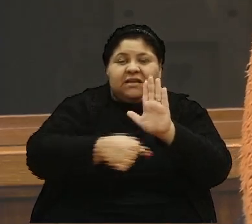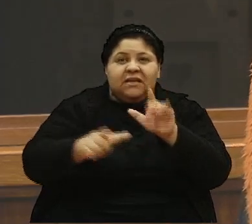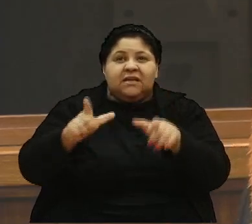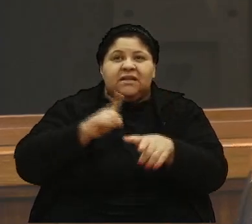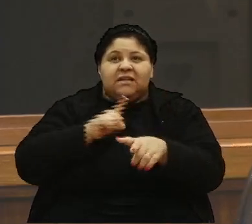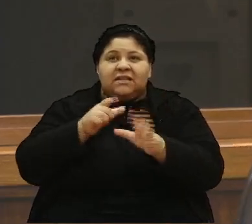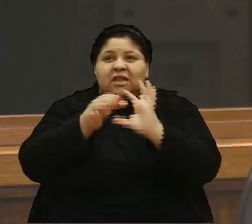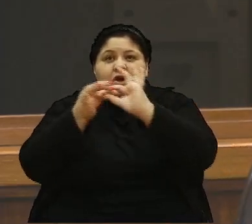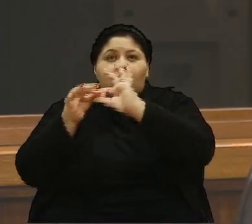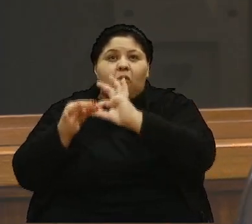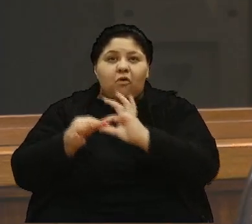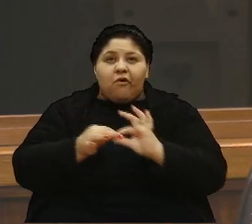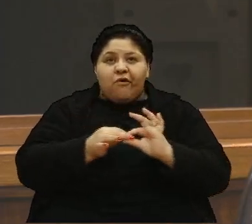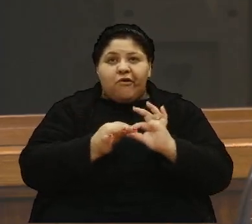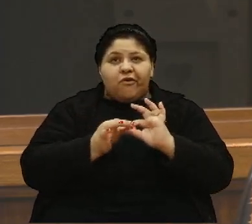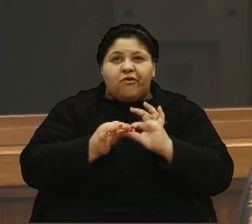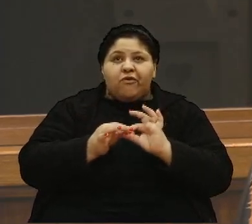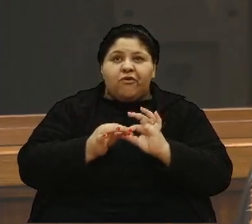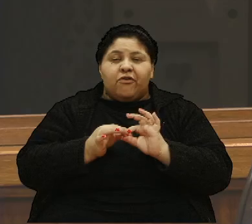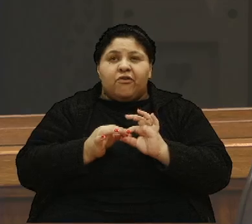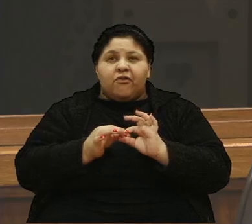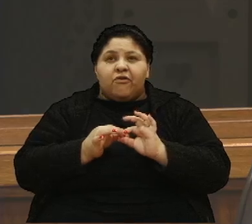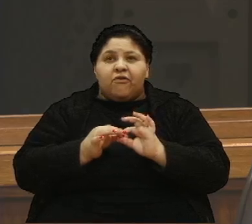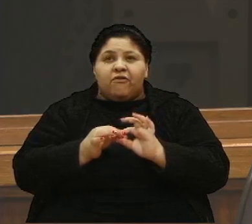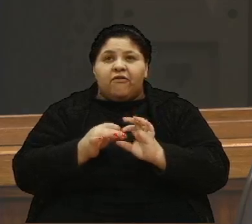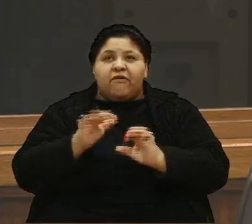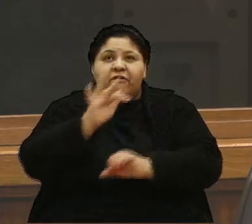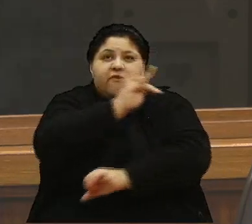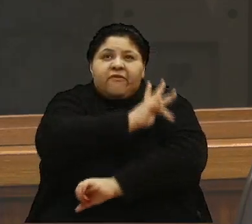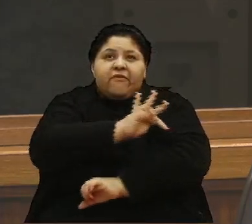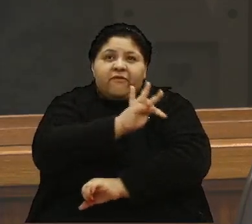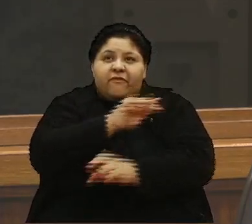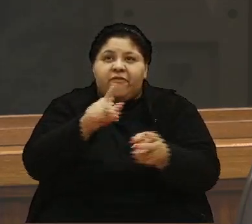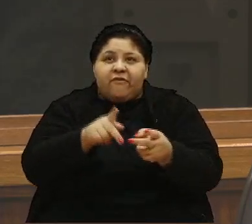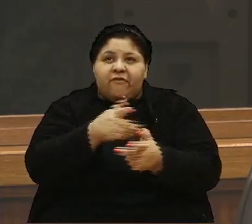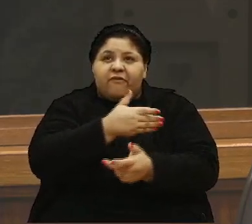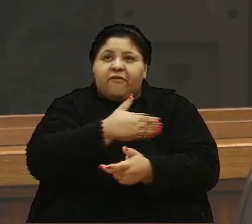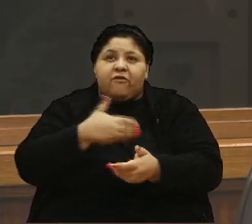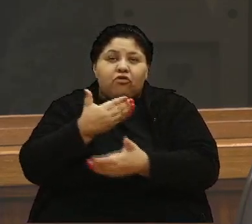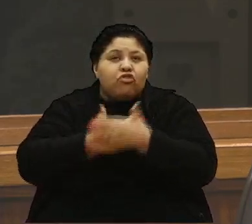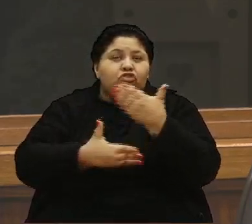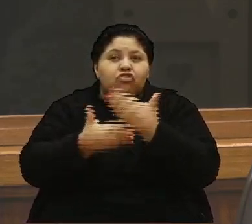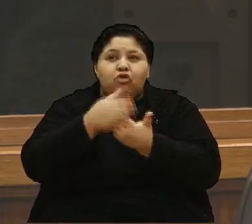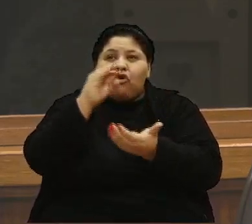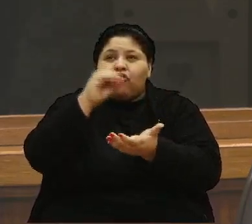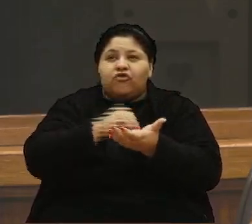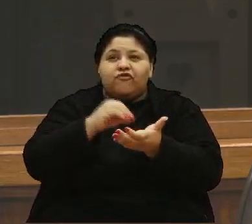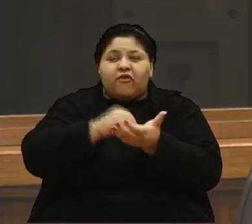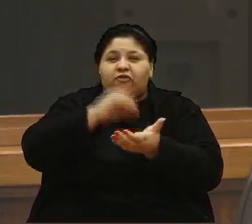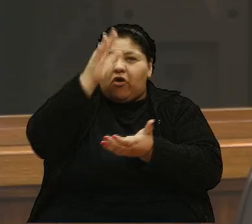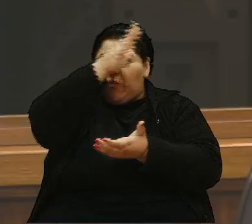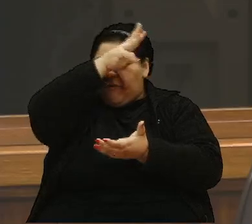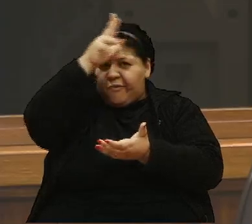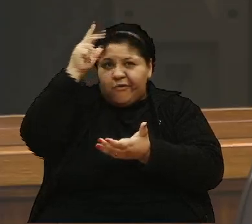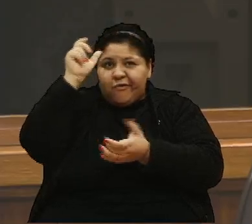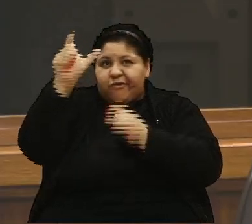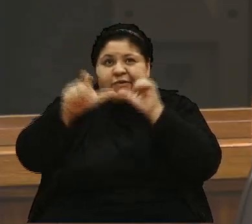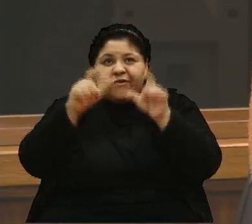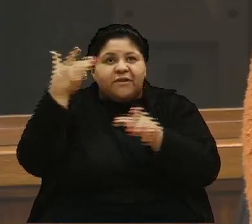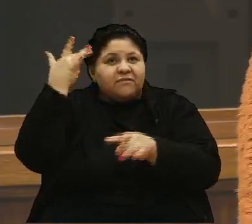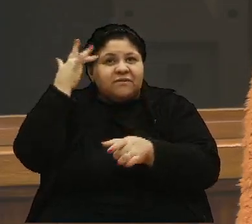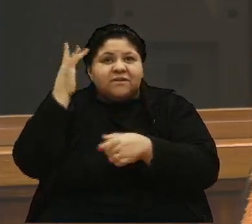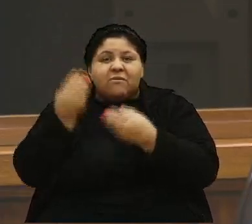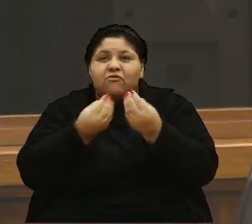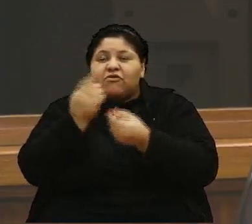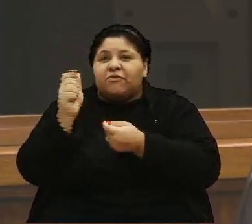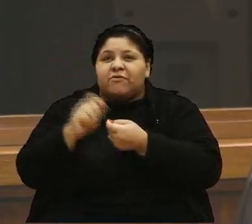convênio com a rede da farmácia popular, estão todos em falta no município. E as pessoas não sabem o que